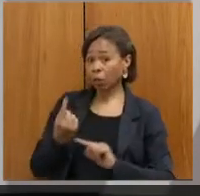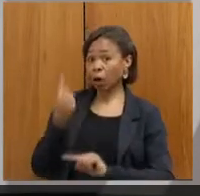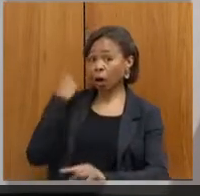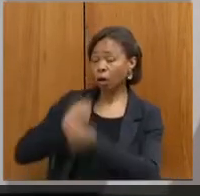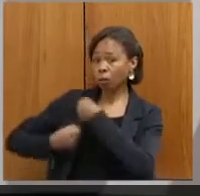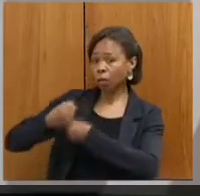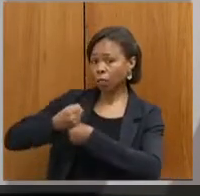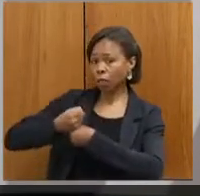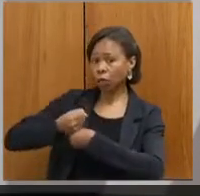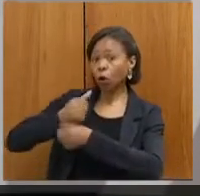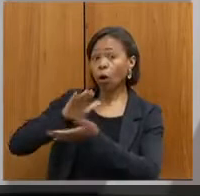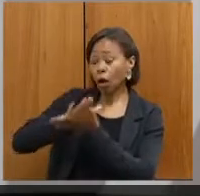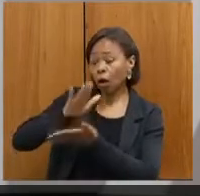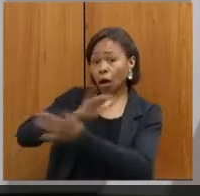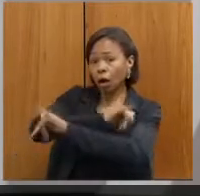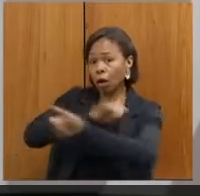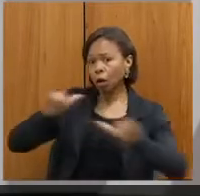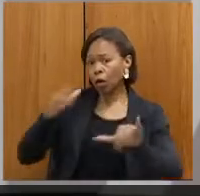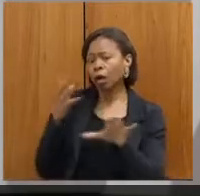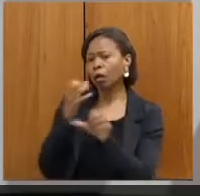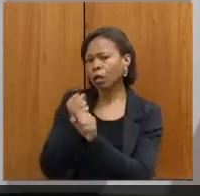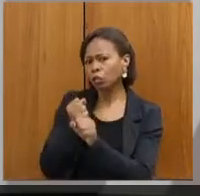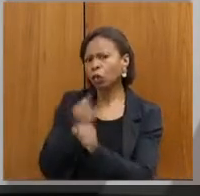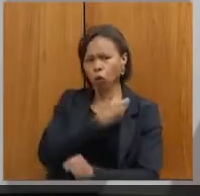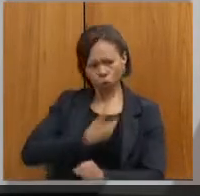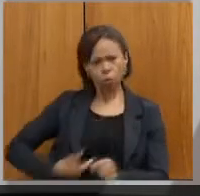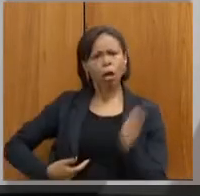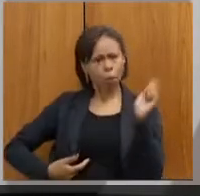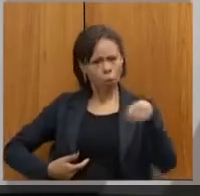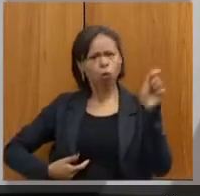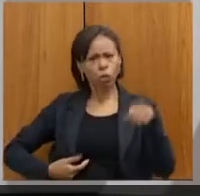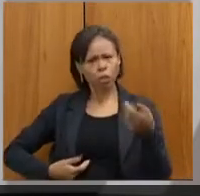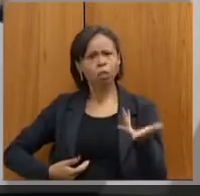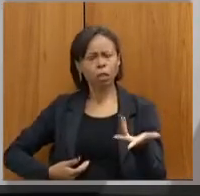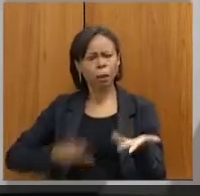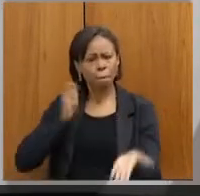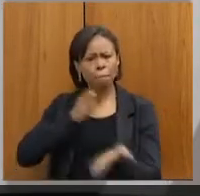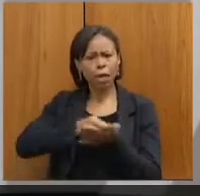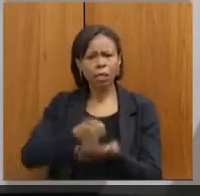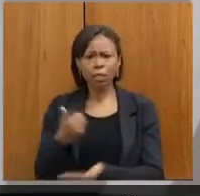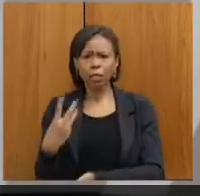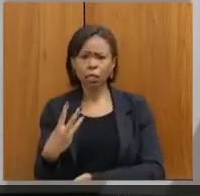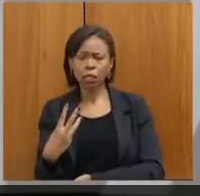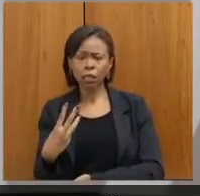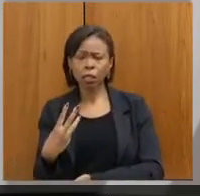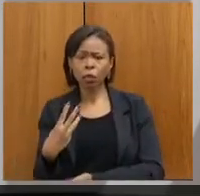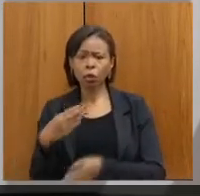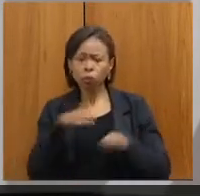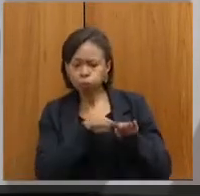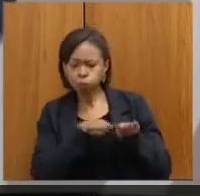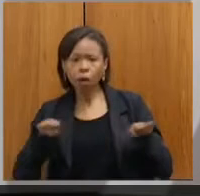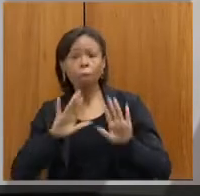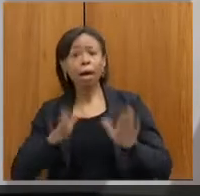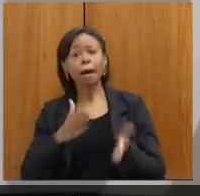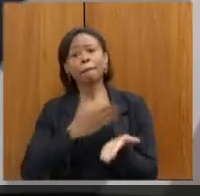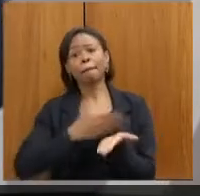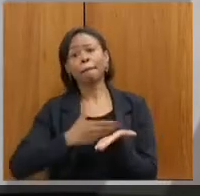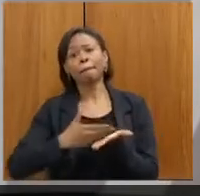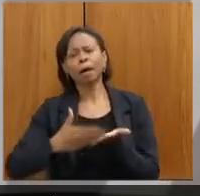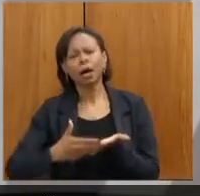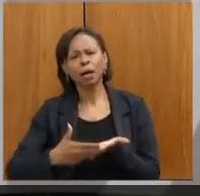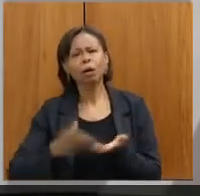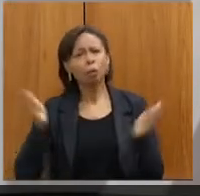comprova que o estado tinha até então a condição de regularizar o 13º salário mas optou em parcelar o estado tinha como